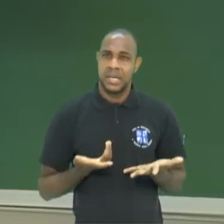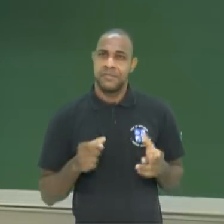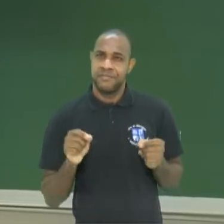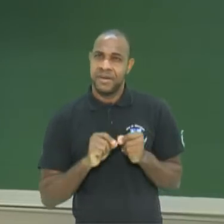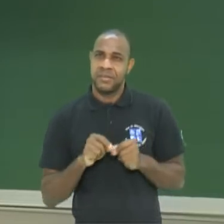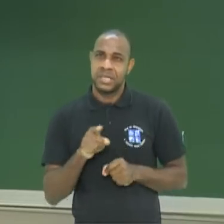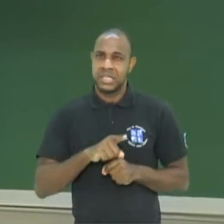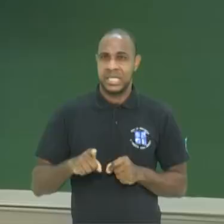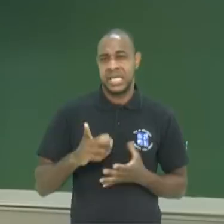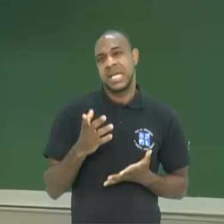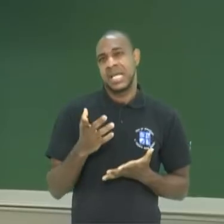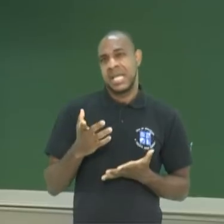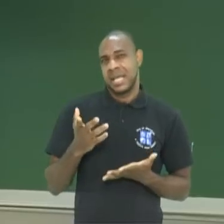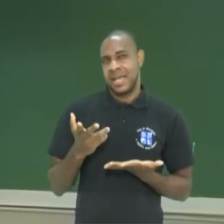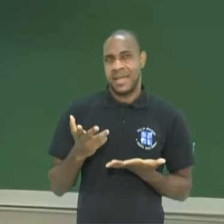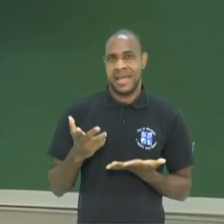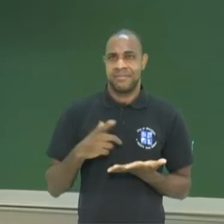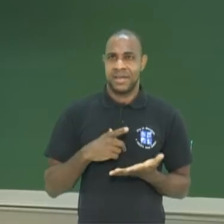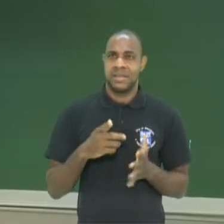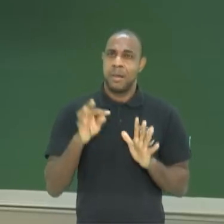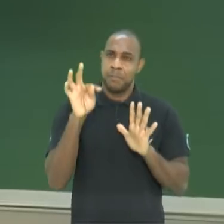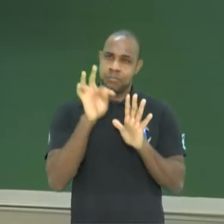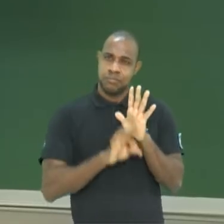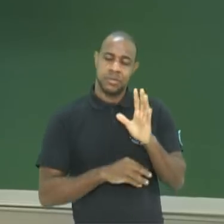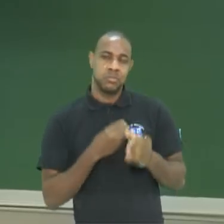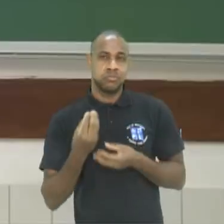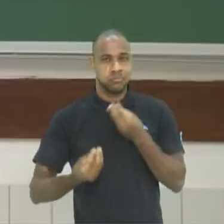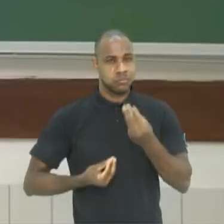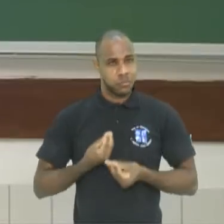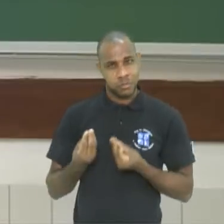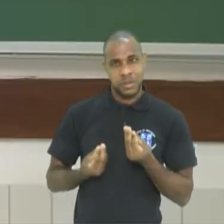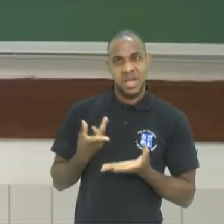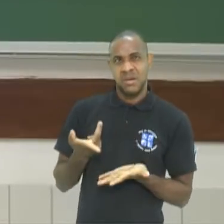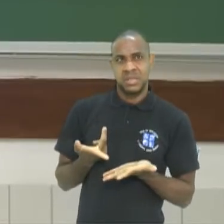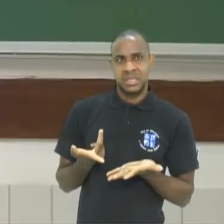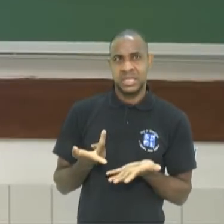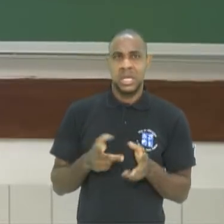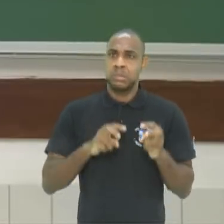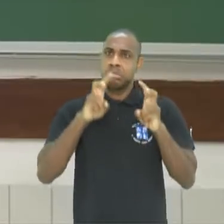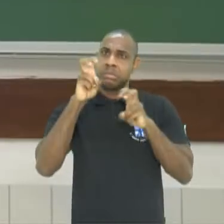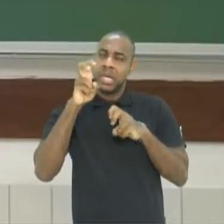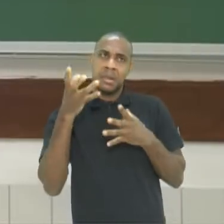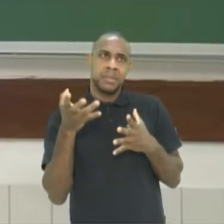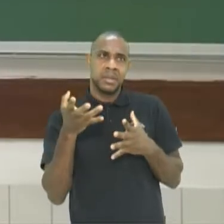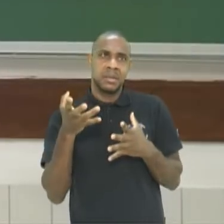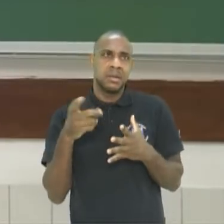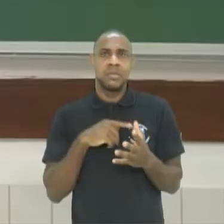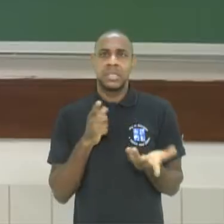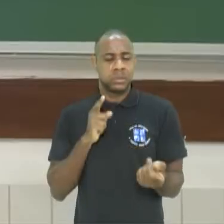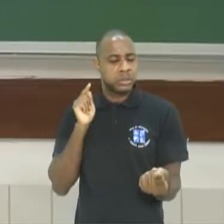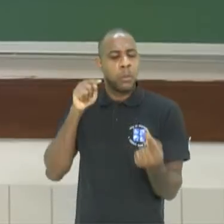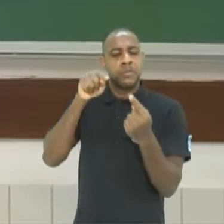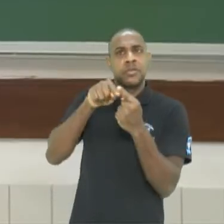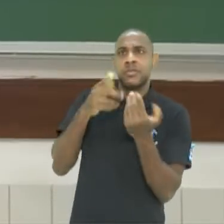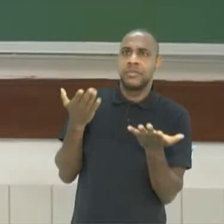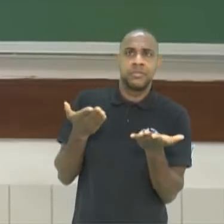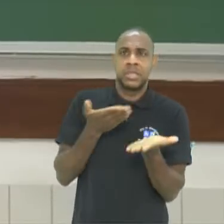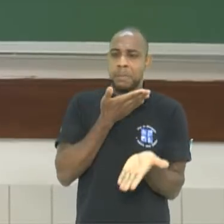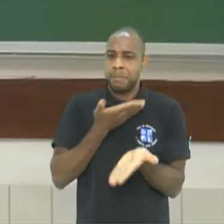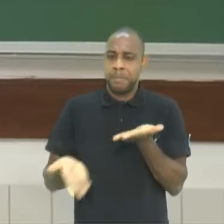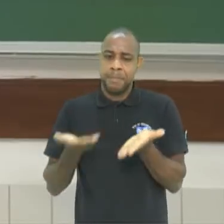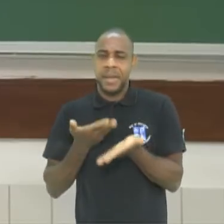faz você zerar ali a sua produção de texto é você fugir do tema, ou seja, você não atingir o tema. Então, você tem que